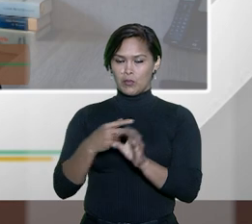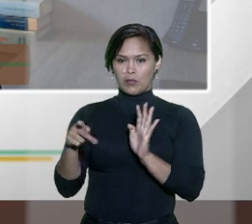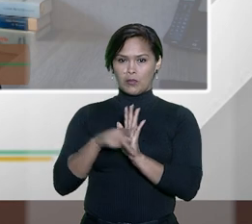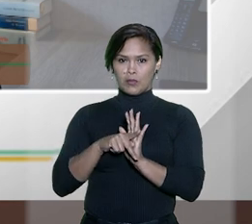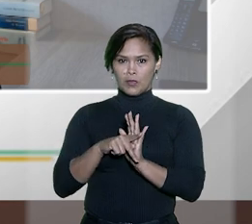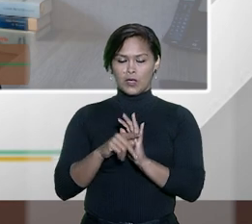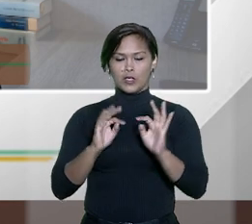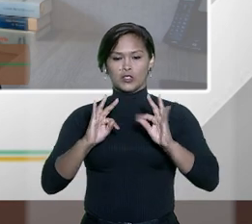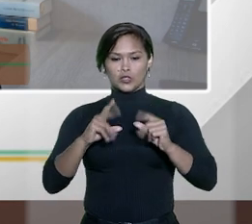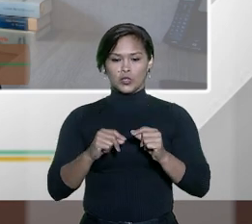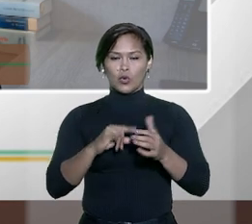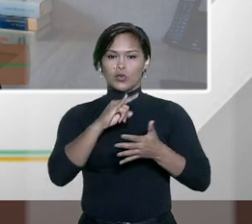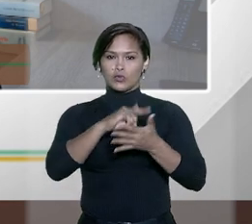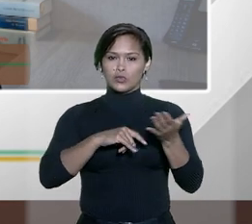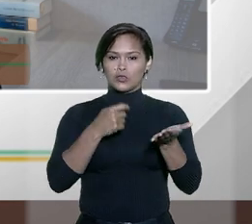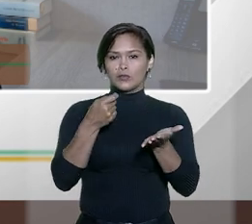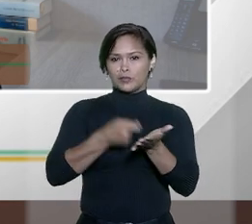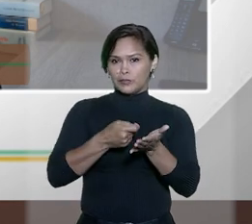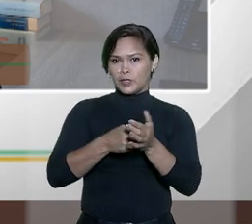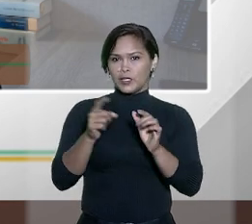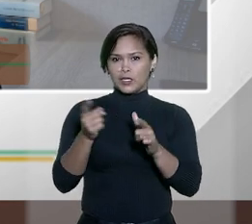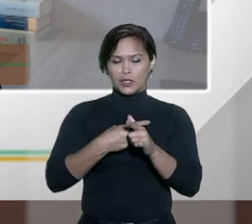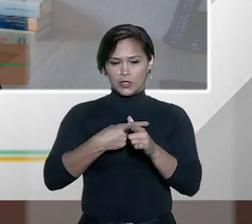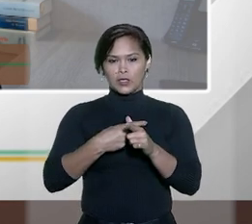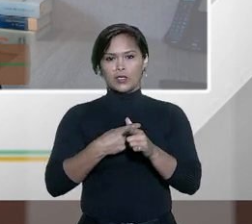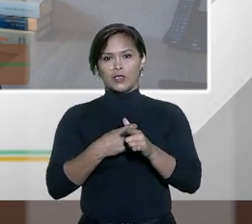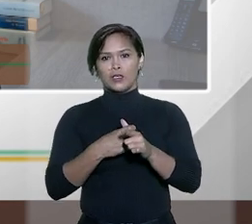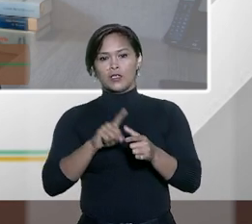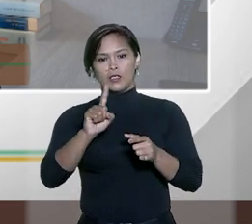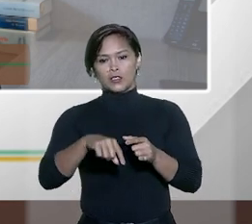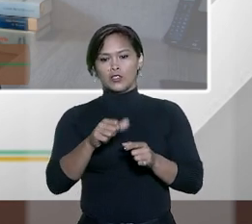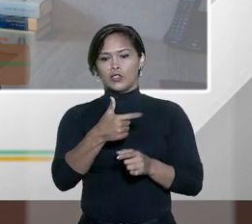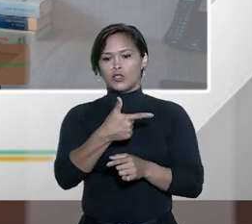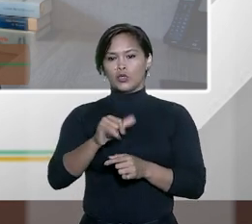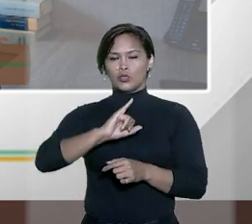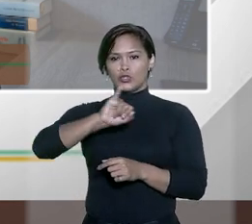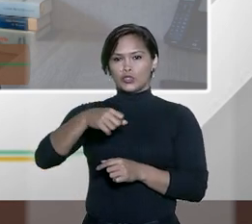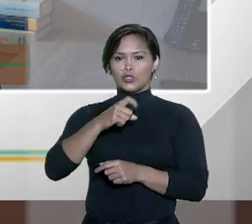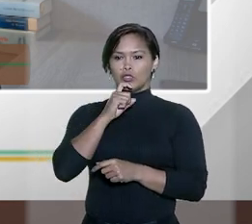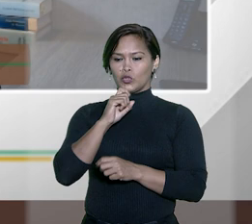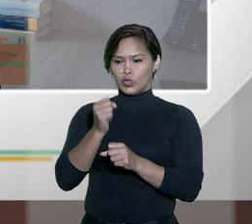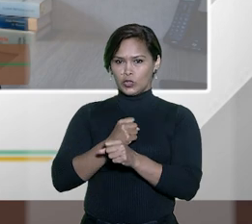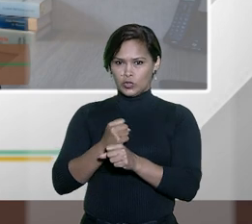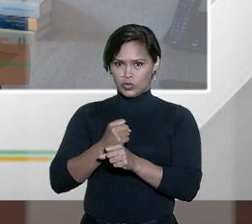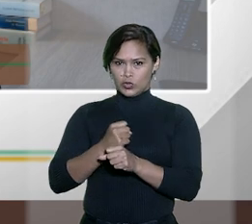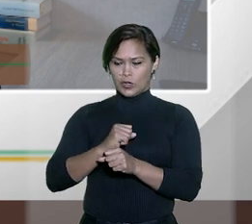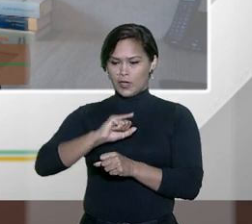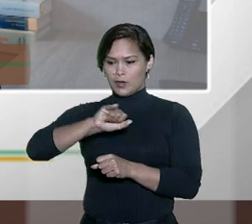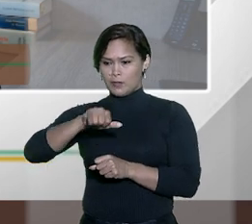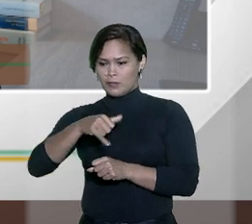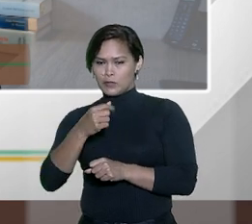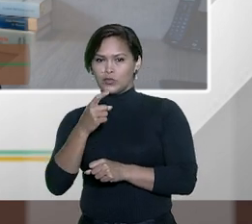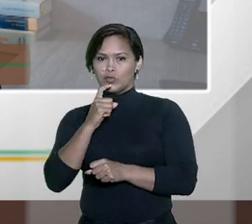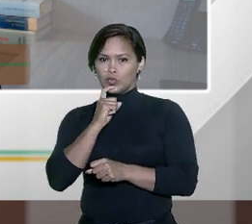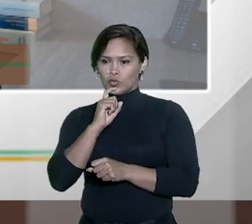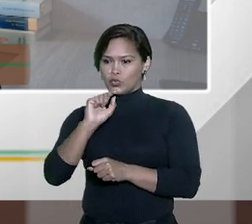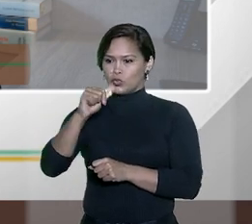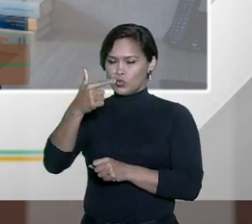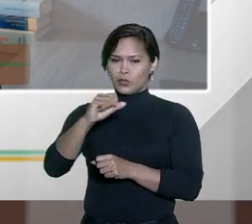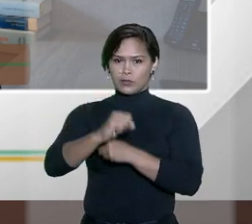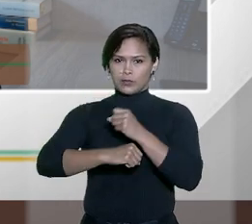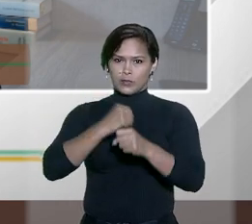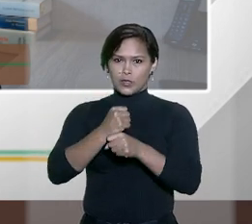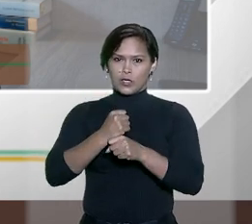Então, todos os precatórios que forem expedidos de 2 de julho de um ano a 1º de julho do ano seguinte, irão